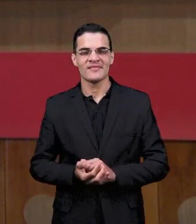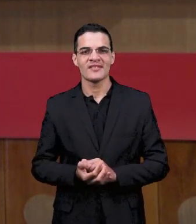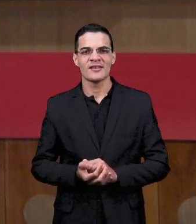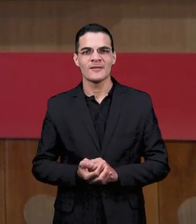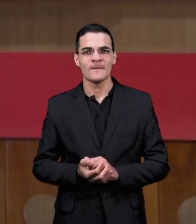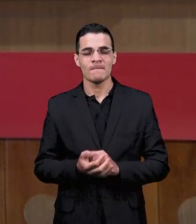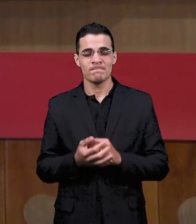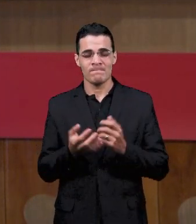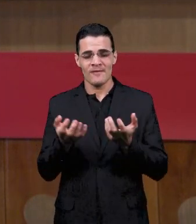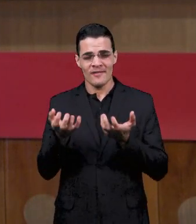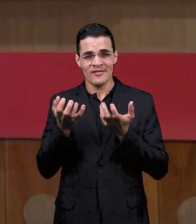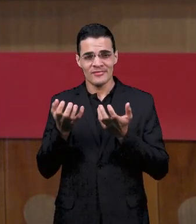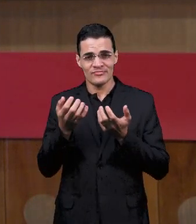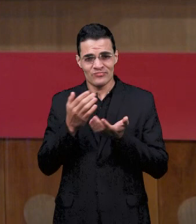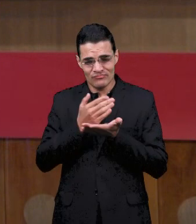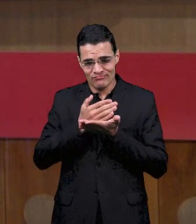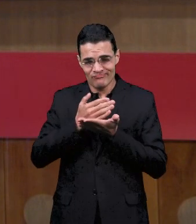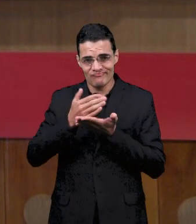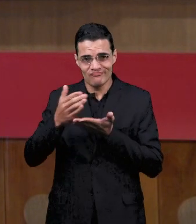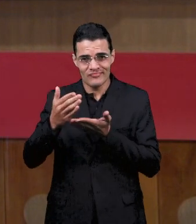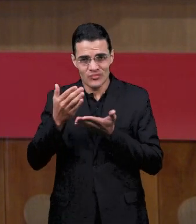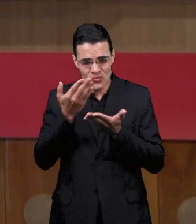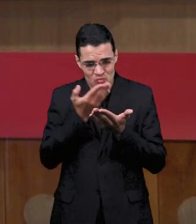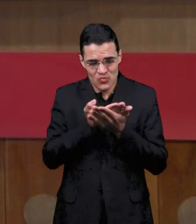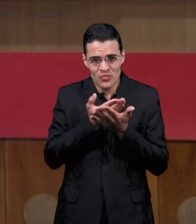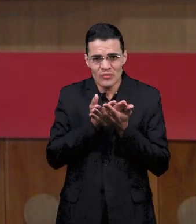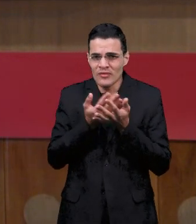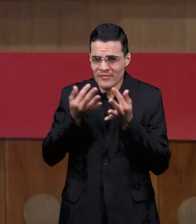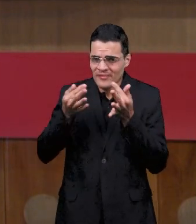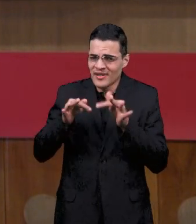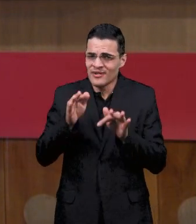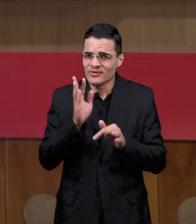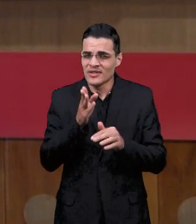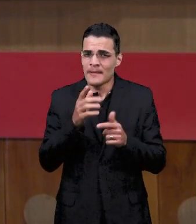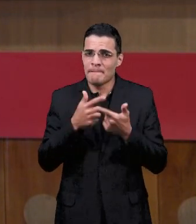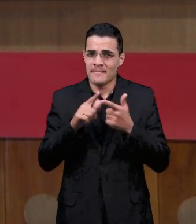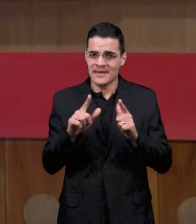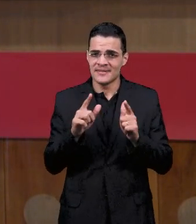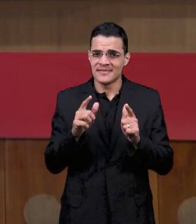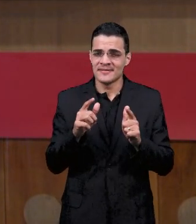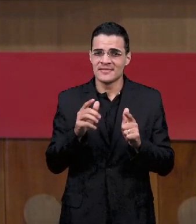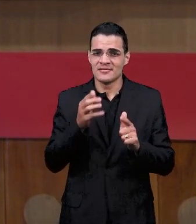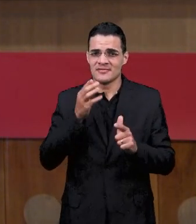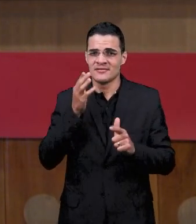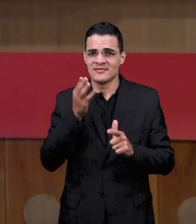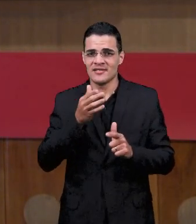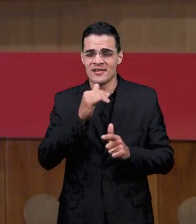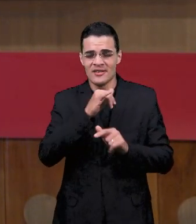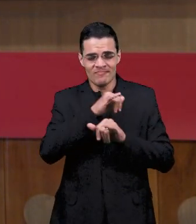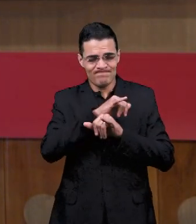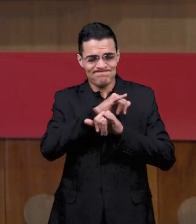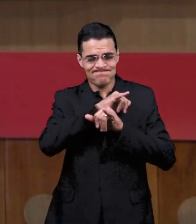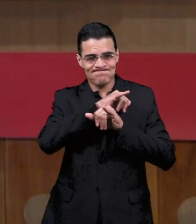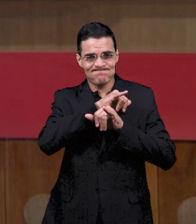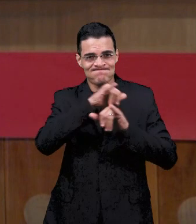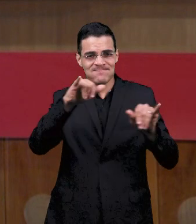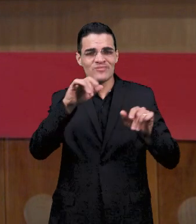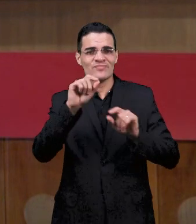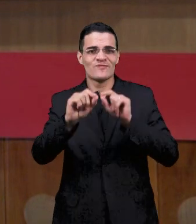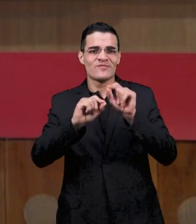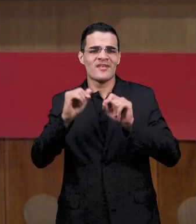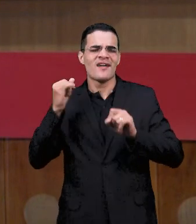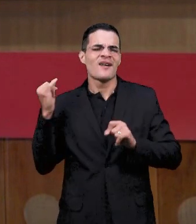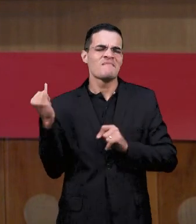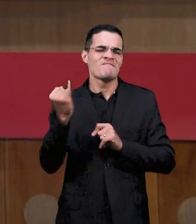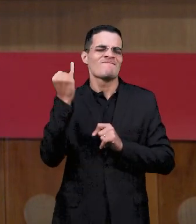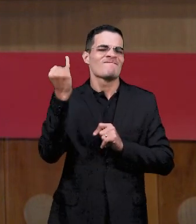início dessa palavra de encerramento registrar a importância do trabalho das